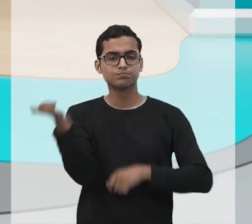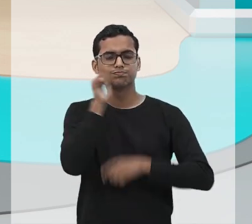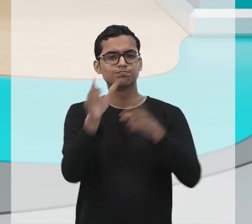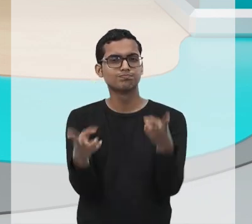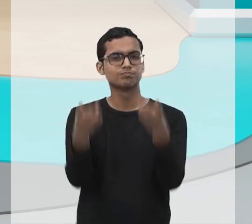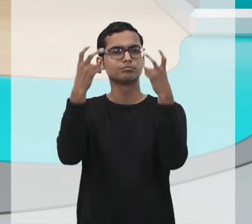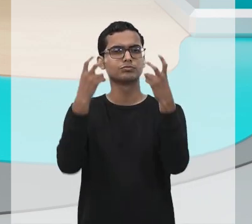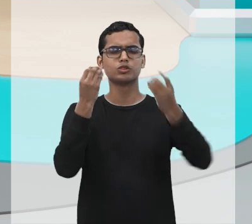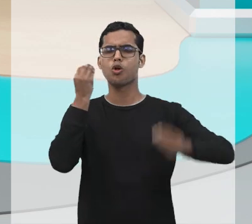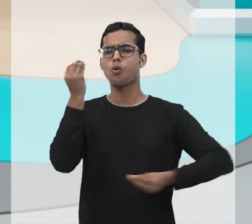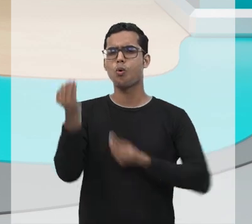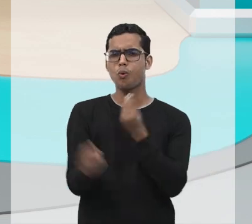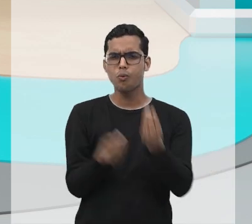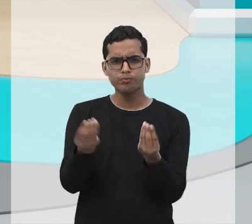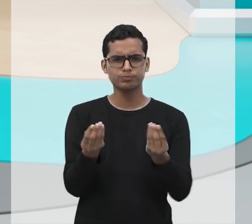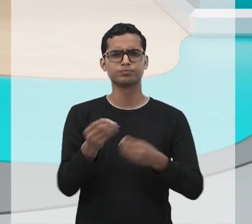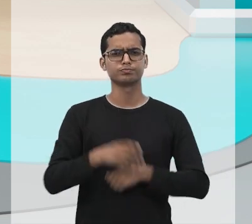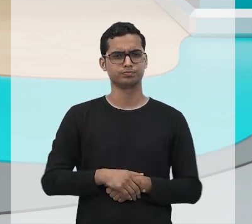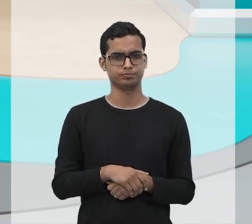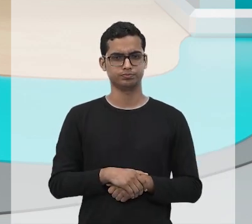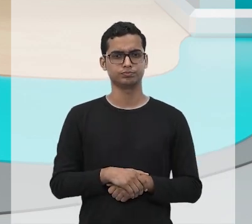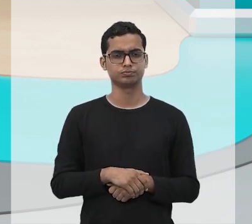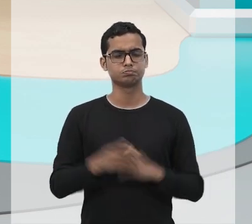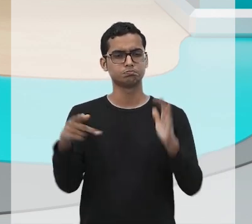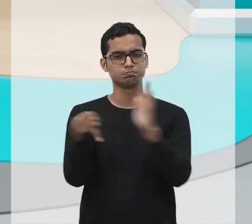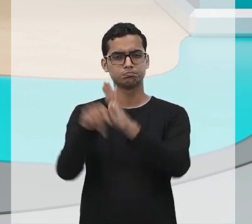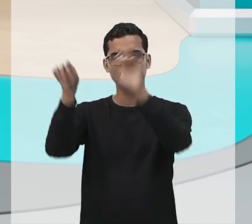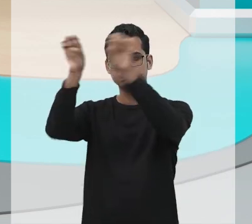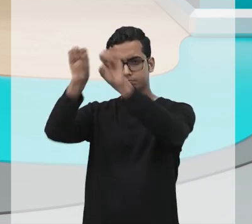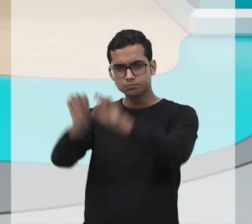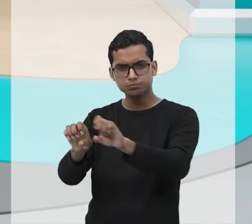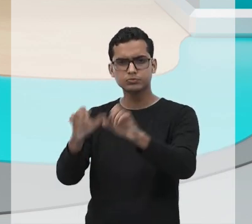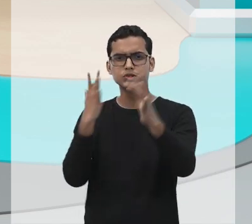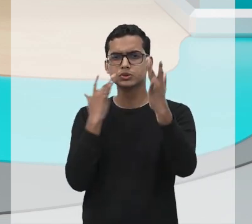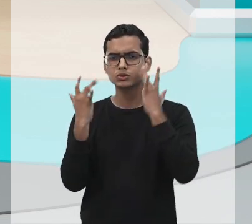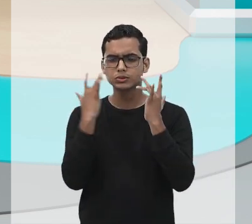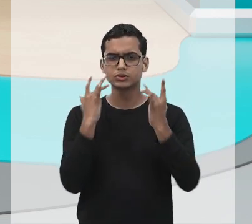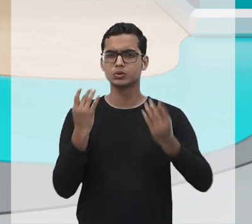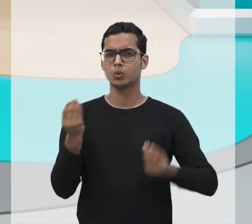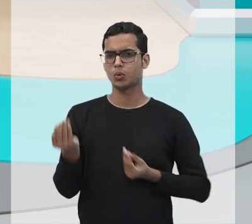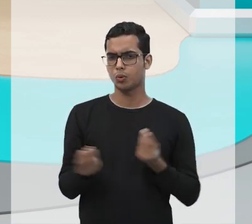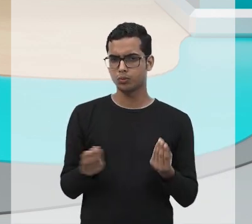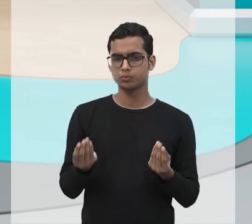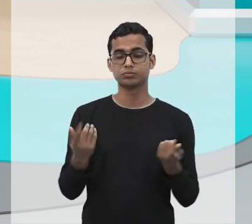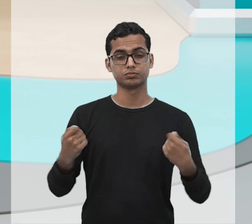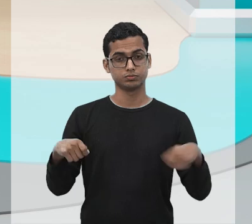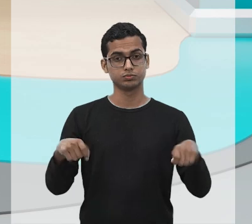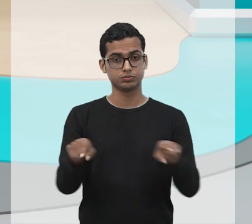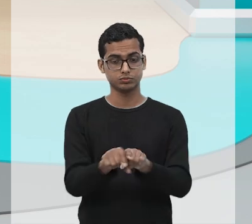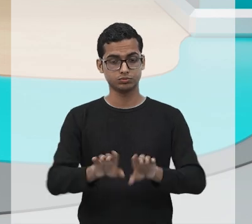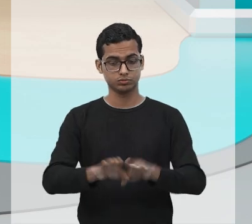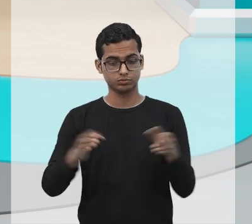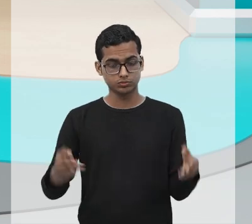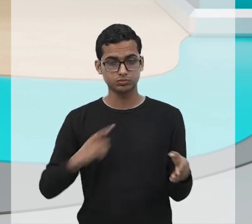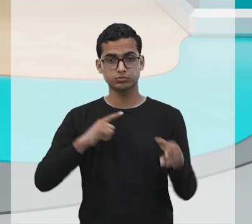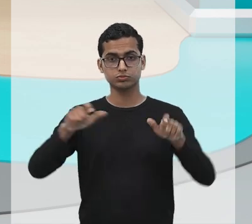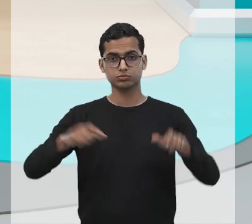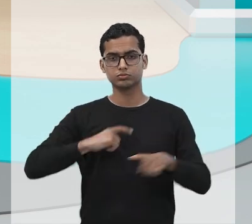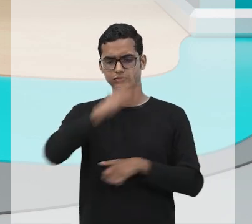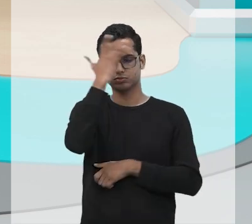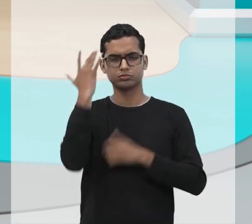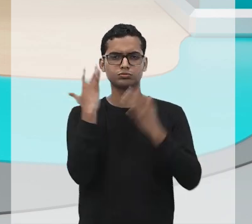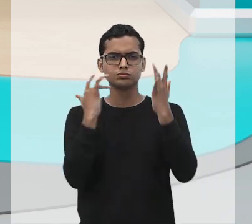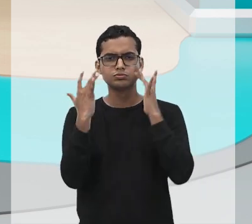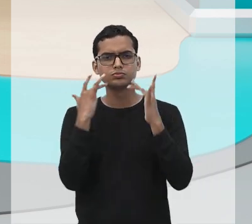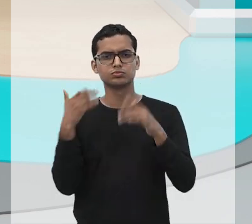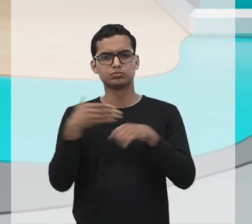perceber como tem que ser essa estrutura desse teatro, desse espaço. Tem que ter o palco, que é o lugar onde o ator vai passar,